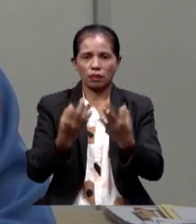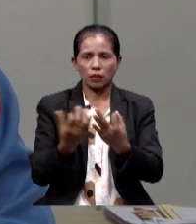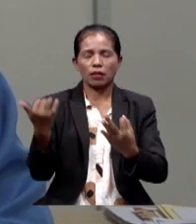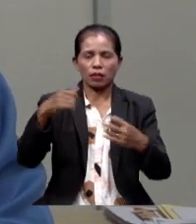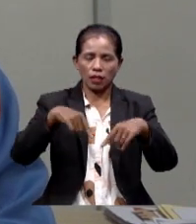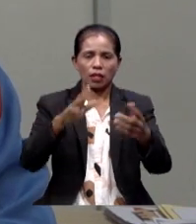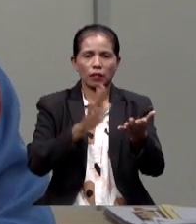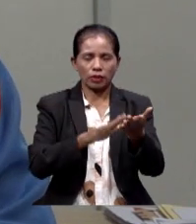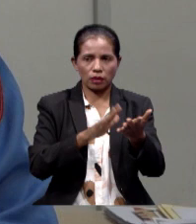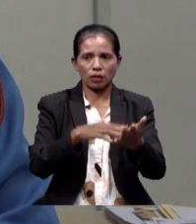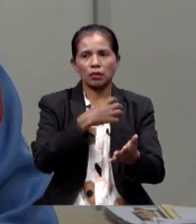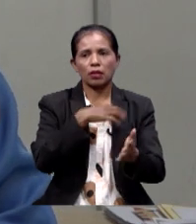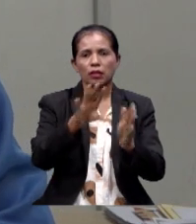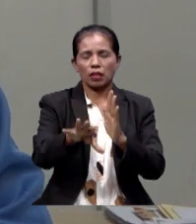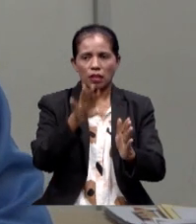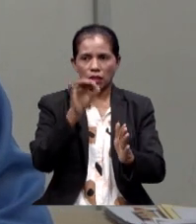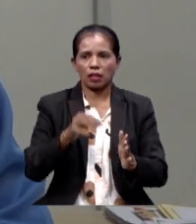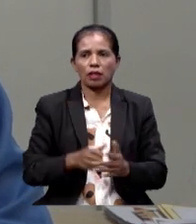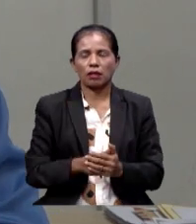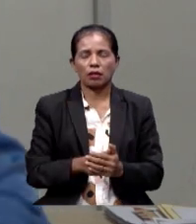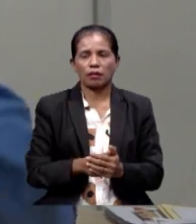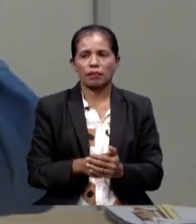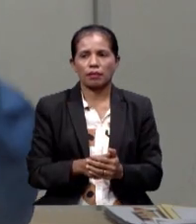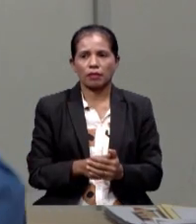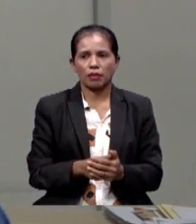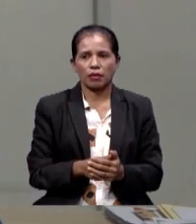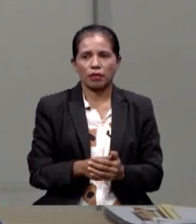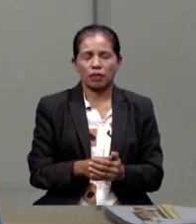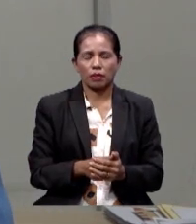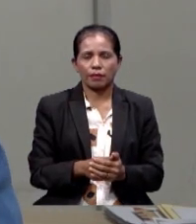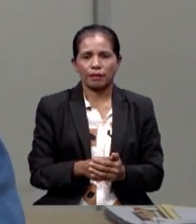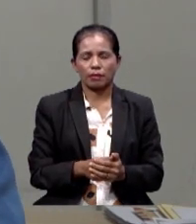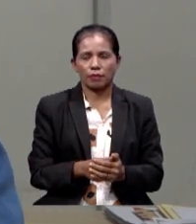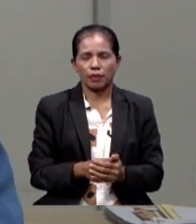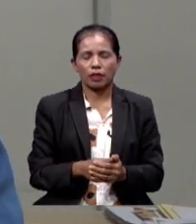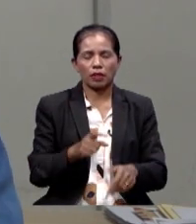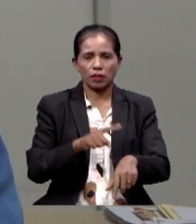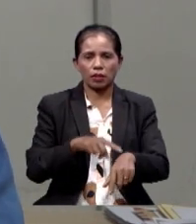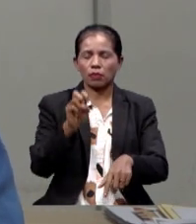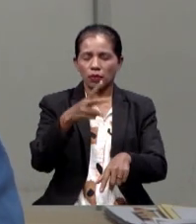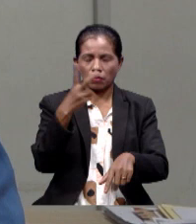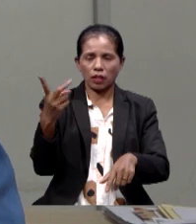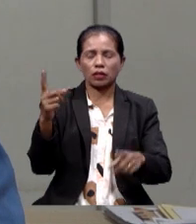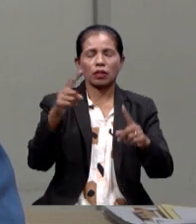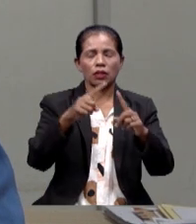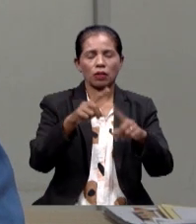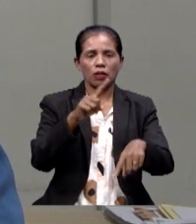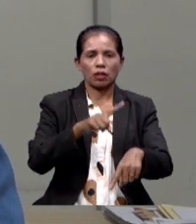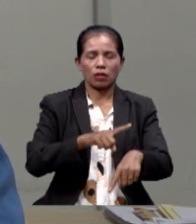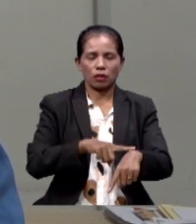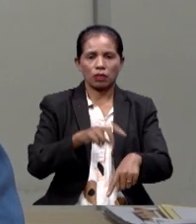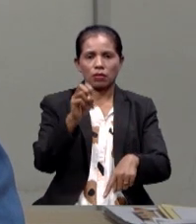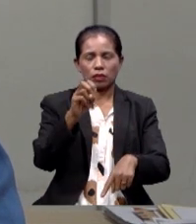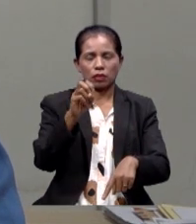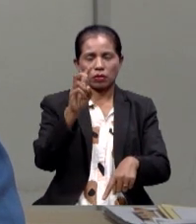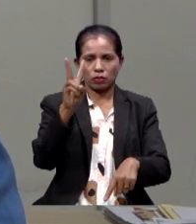escola polisi hetan prende dentro debe iha 12 horas iha be loron descansa ne tambah ne